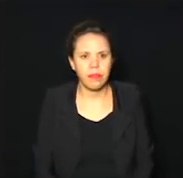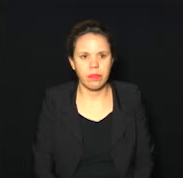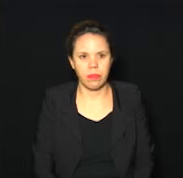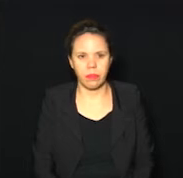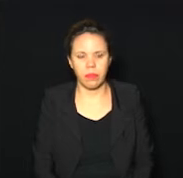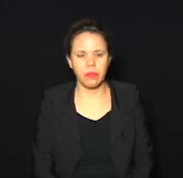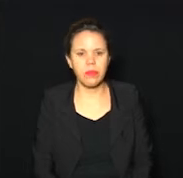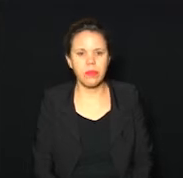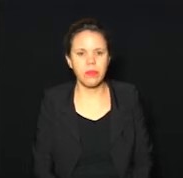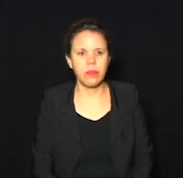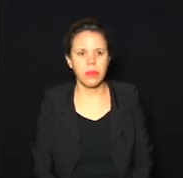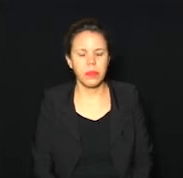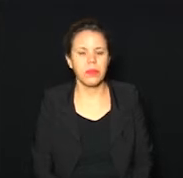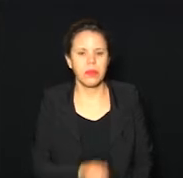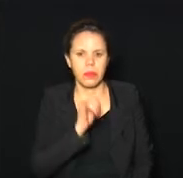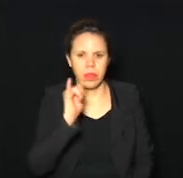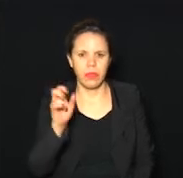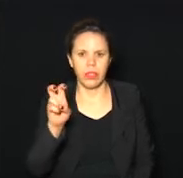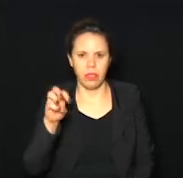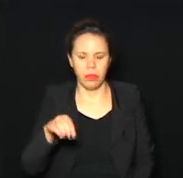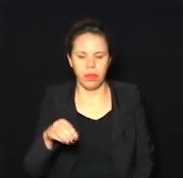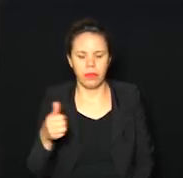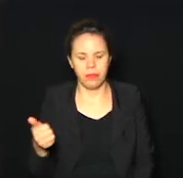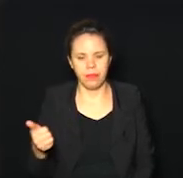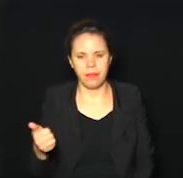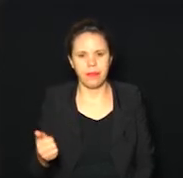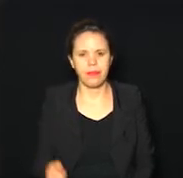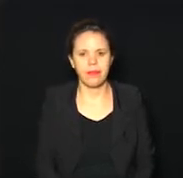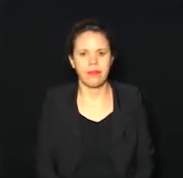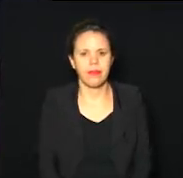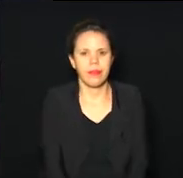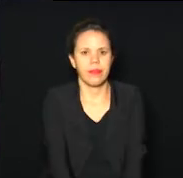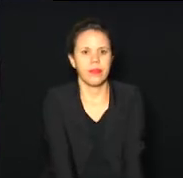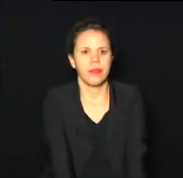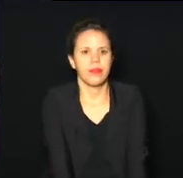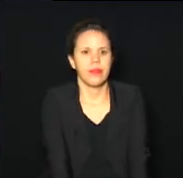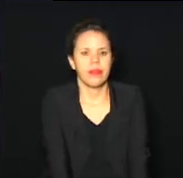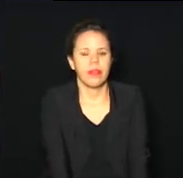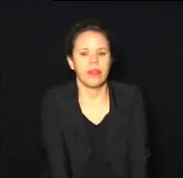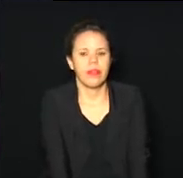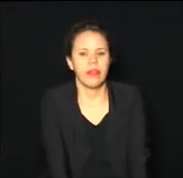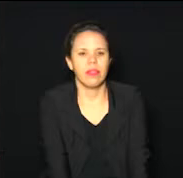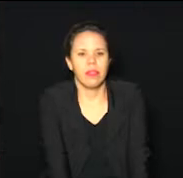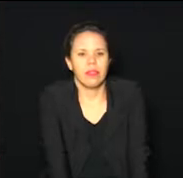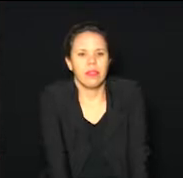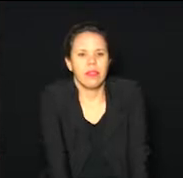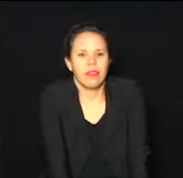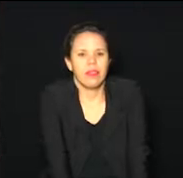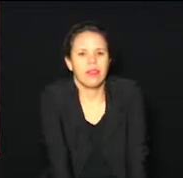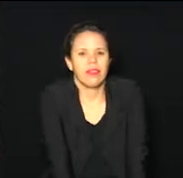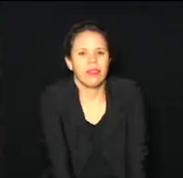eu aviso com 5 minutos, tá bom? Okay. Bem,